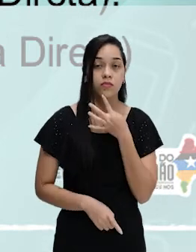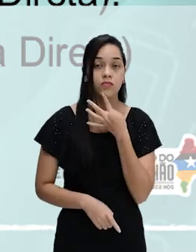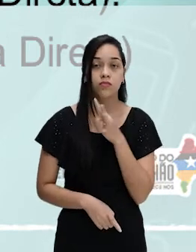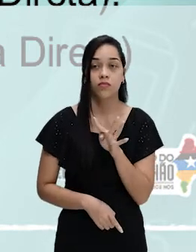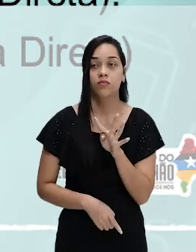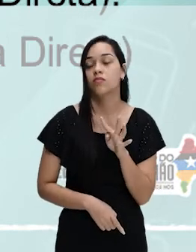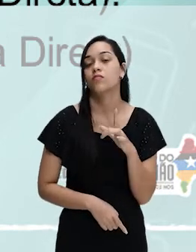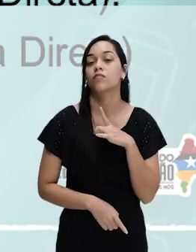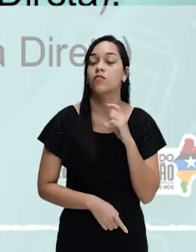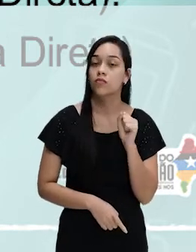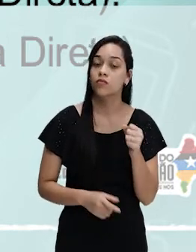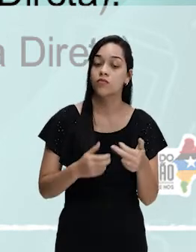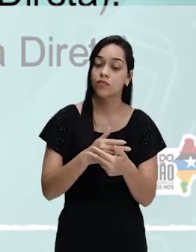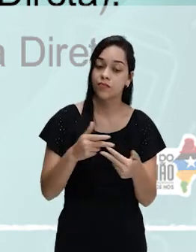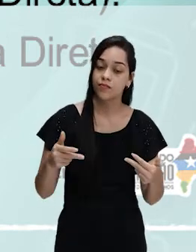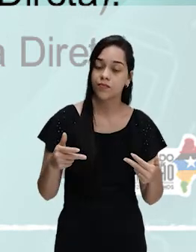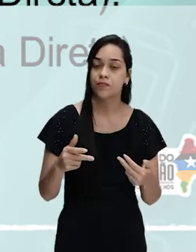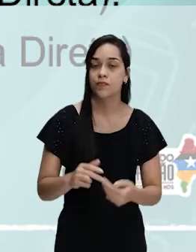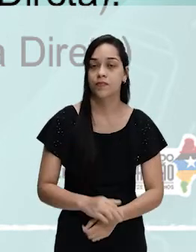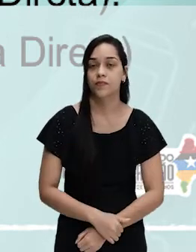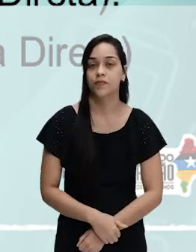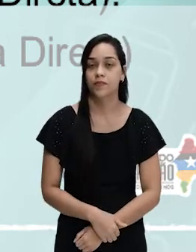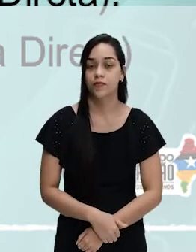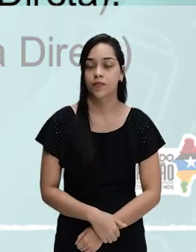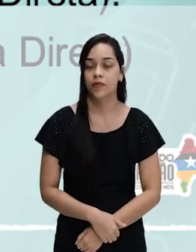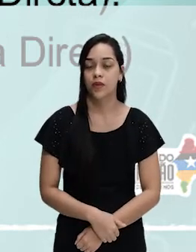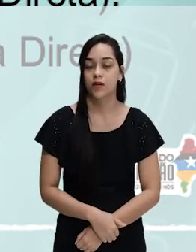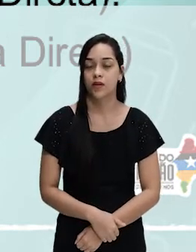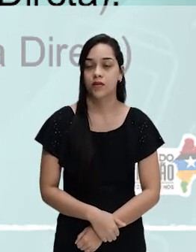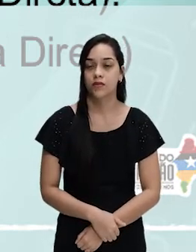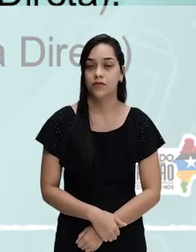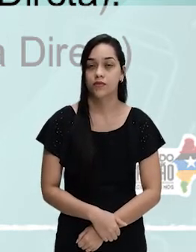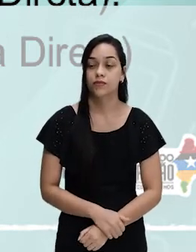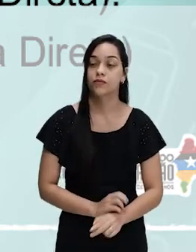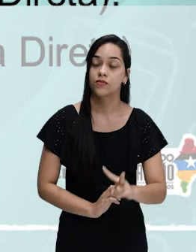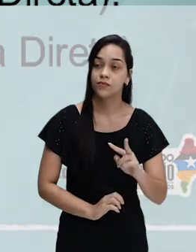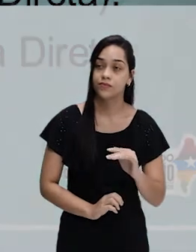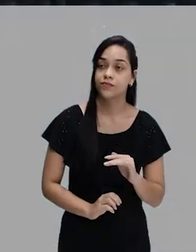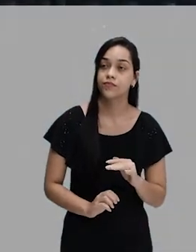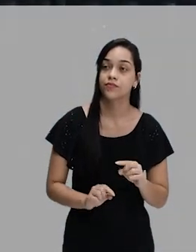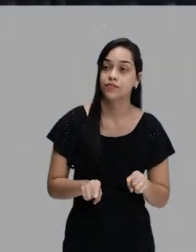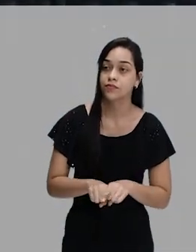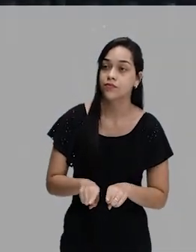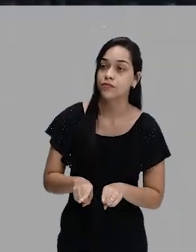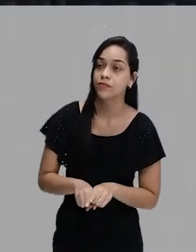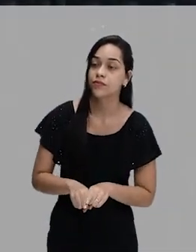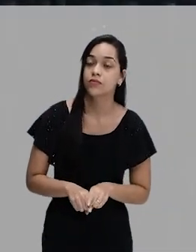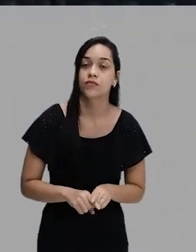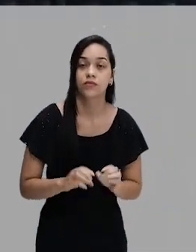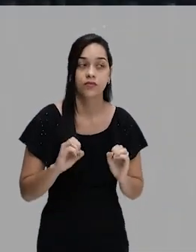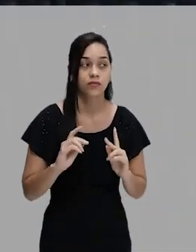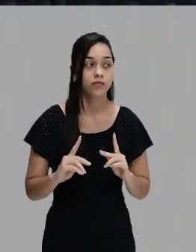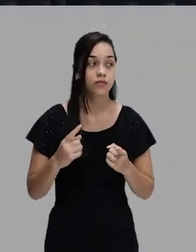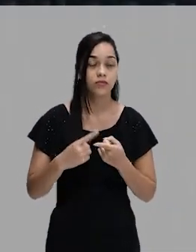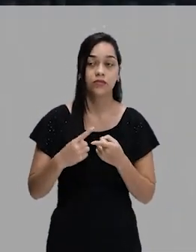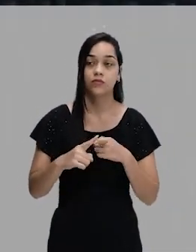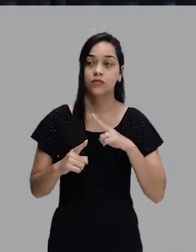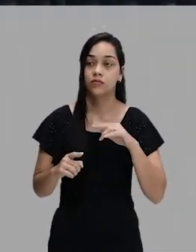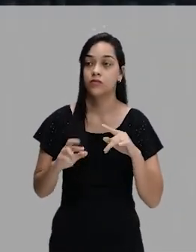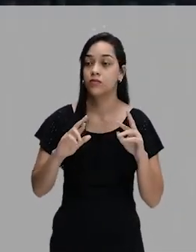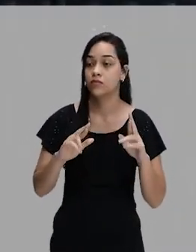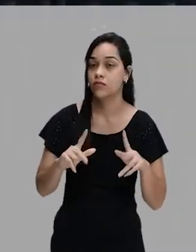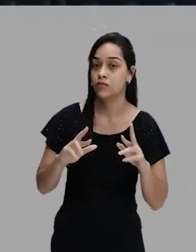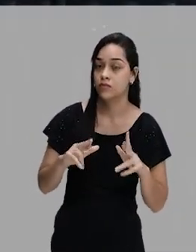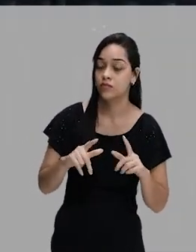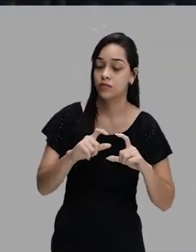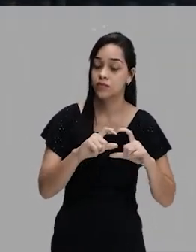desconhece, desconhece alguma coisa. O que vai diferenciar, tá? O que vai diferenciar